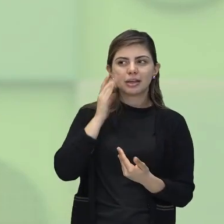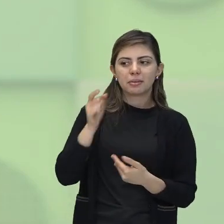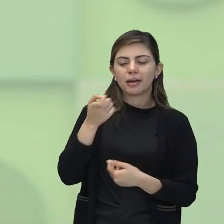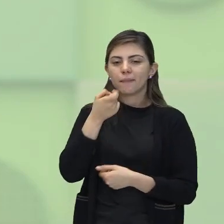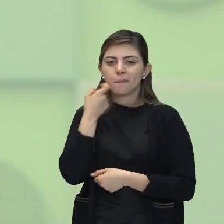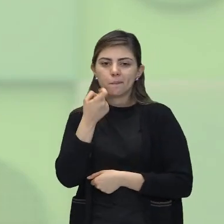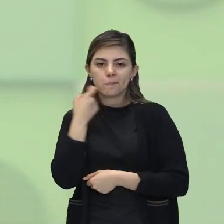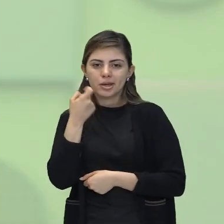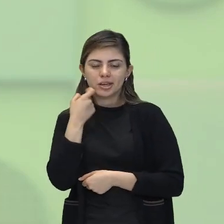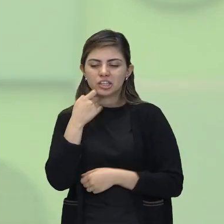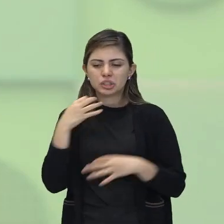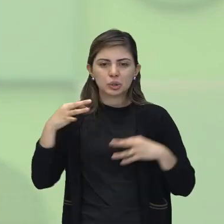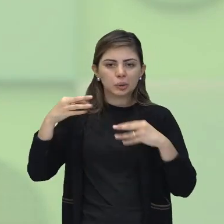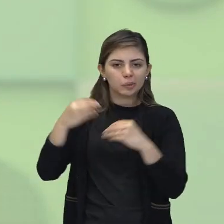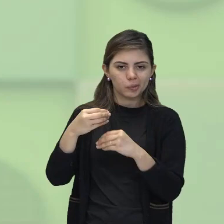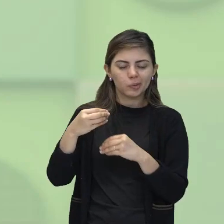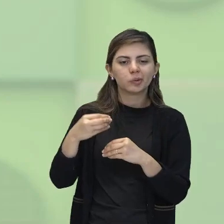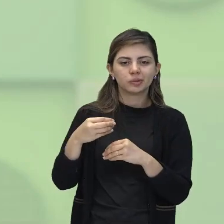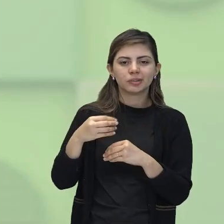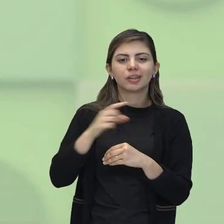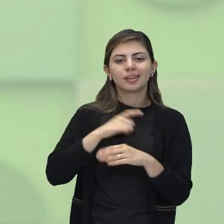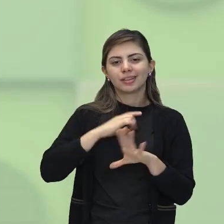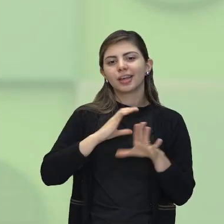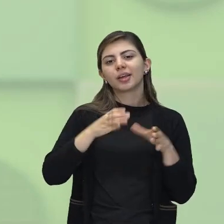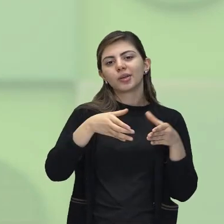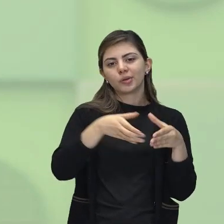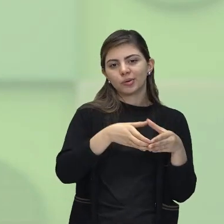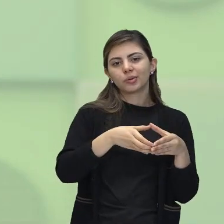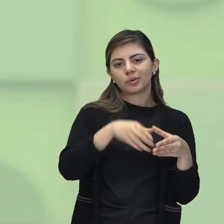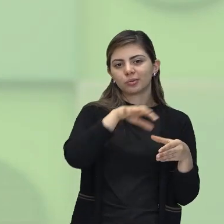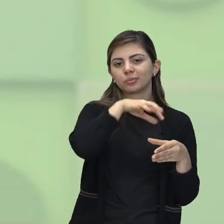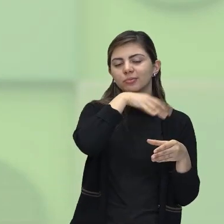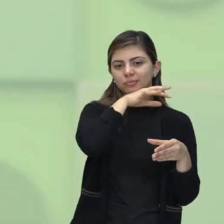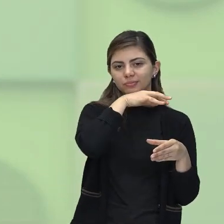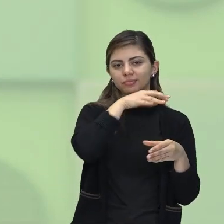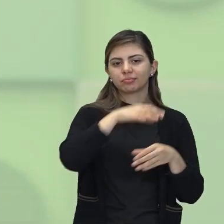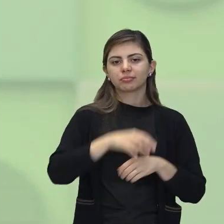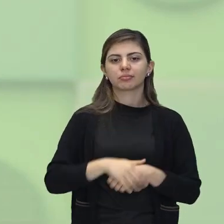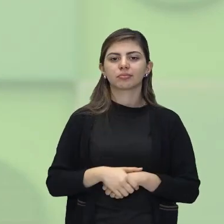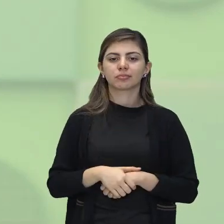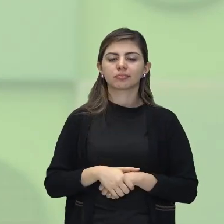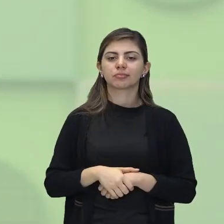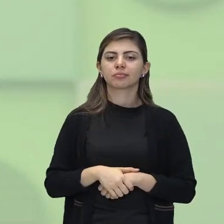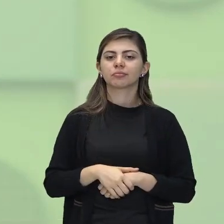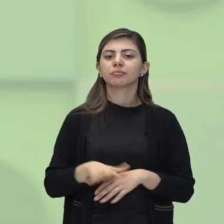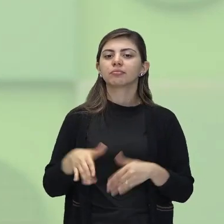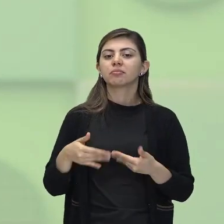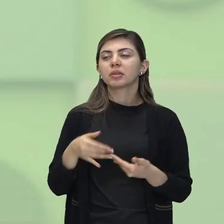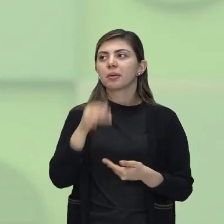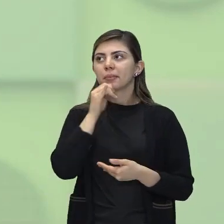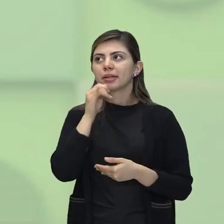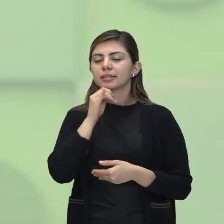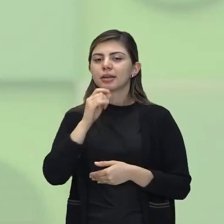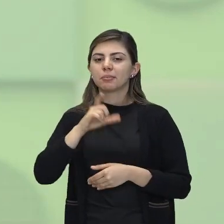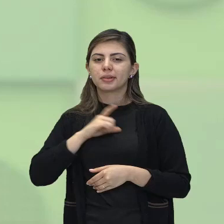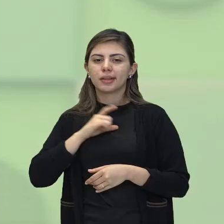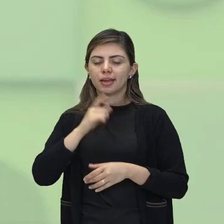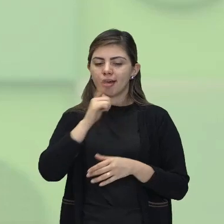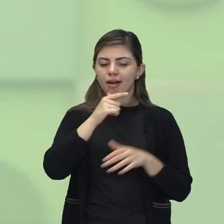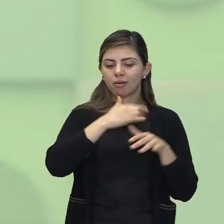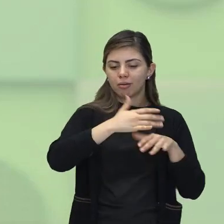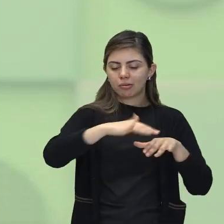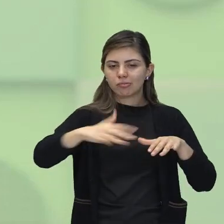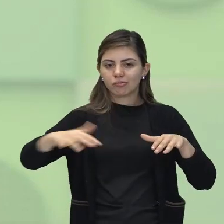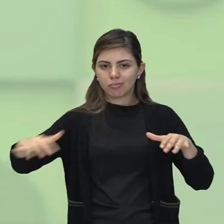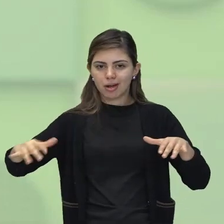Os peixes, em geral, são classificados no reino animal. Tá? Ou as estrelas do mar, lá nos